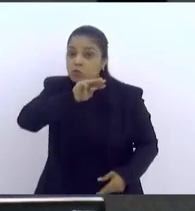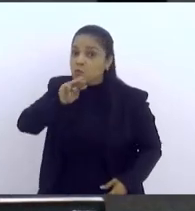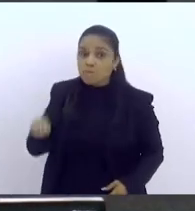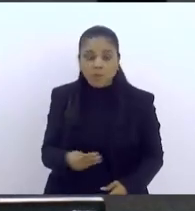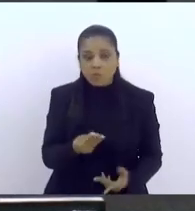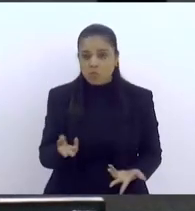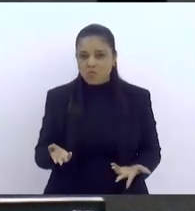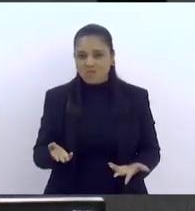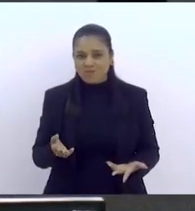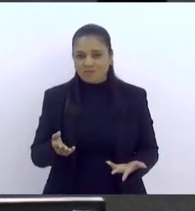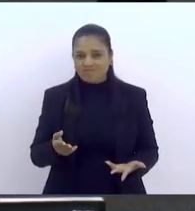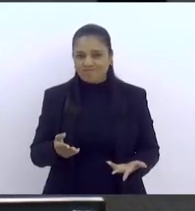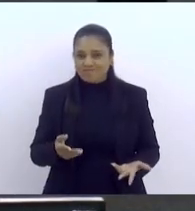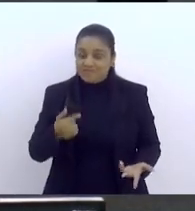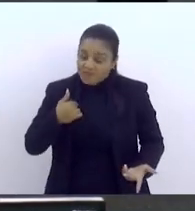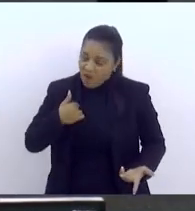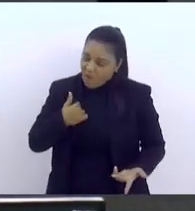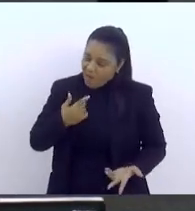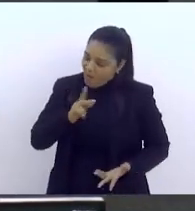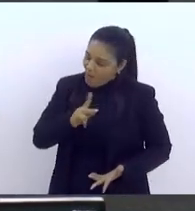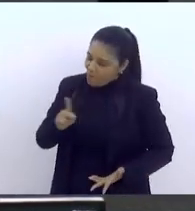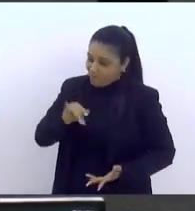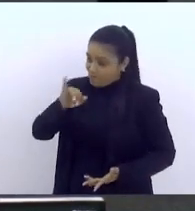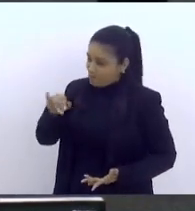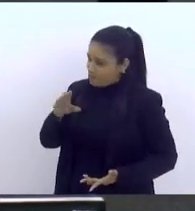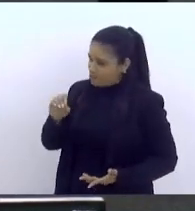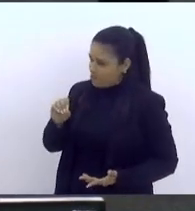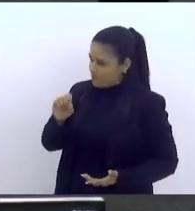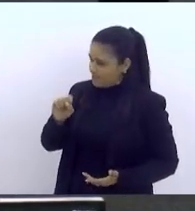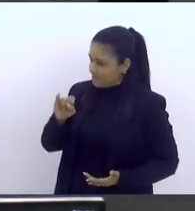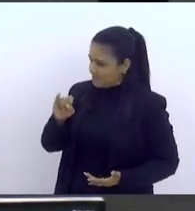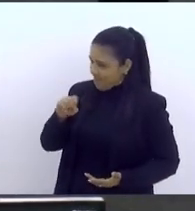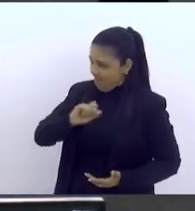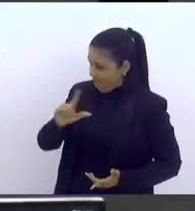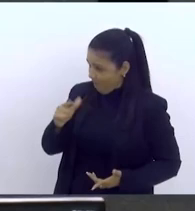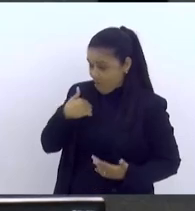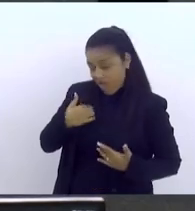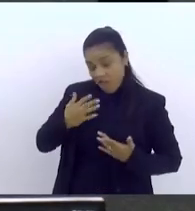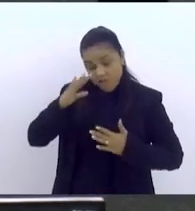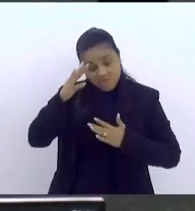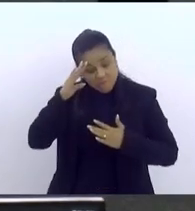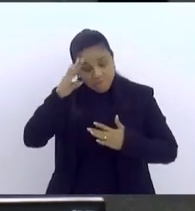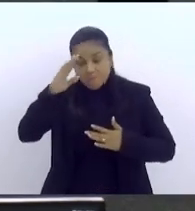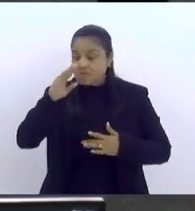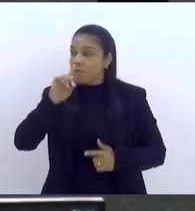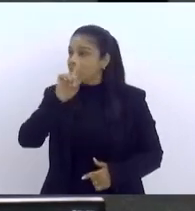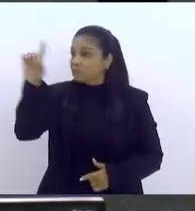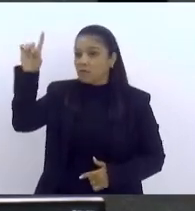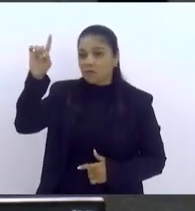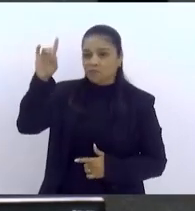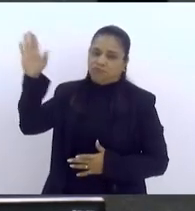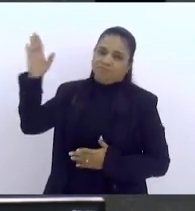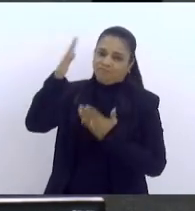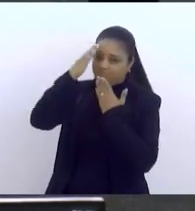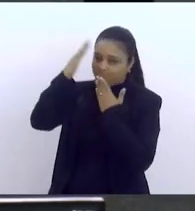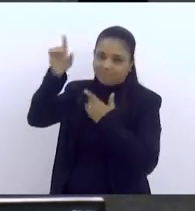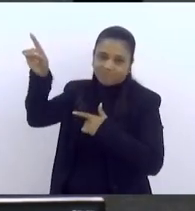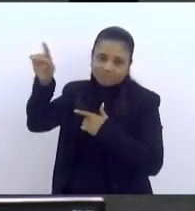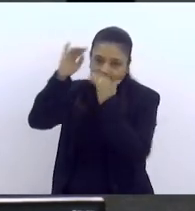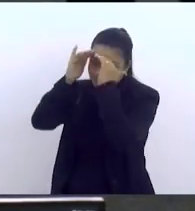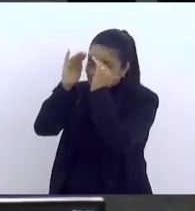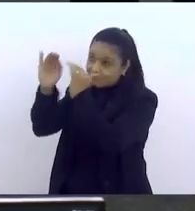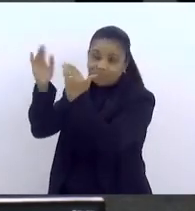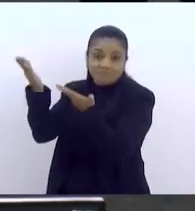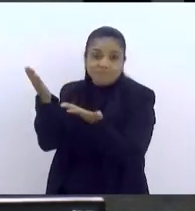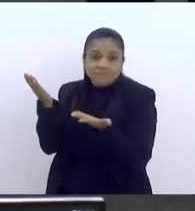esperteza, professor Josiel. Importa antes agradar a Deus do que aos homens. É sim, meu problema, então, nesse